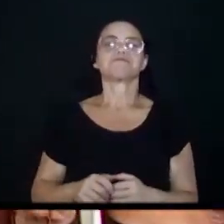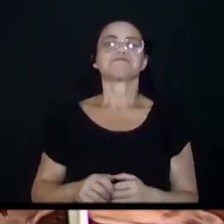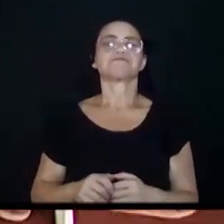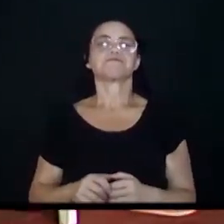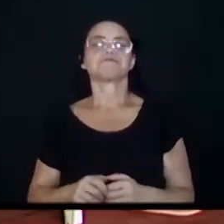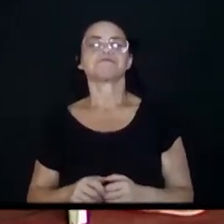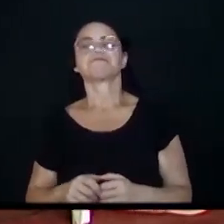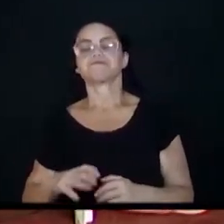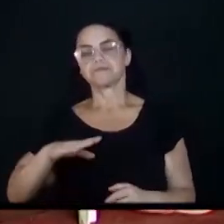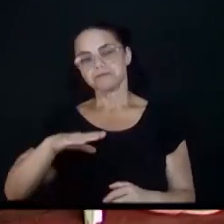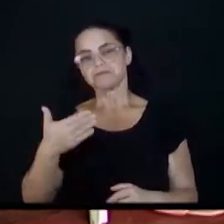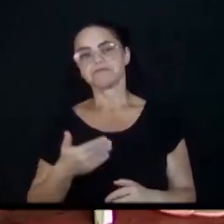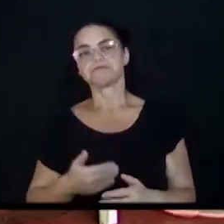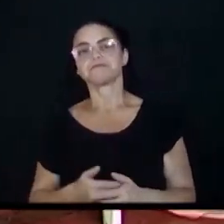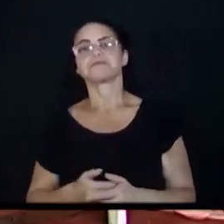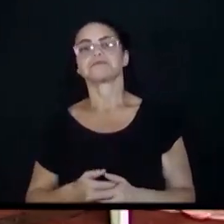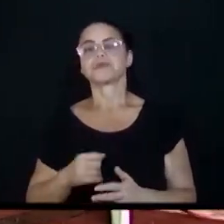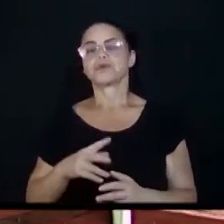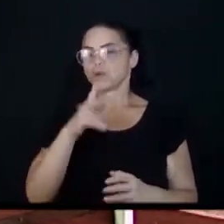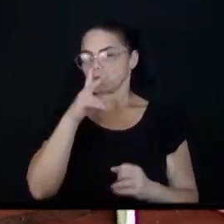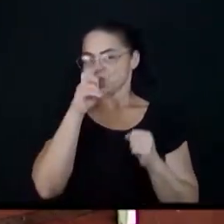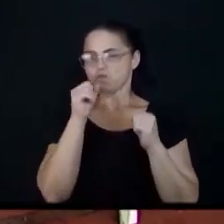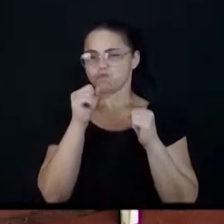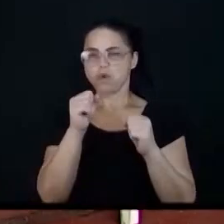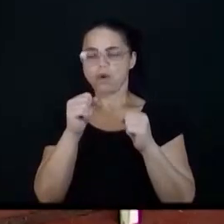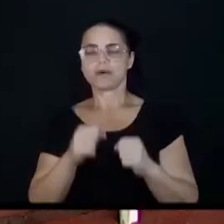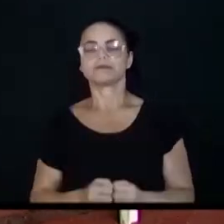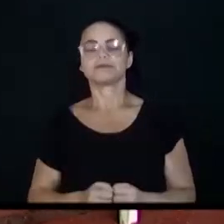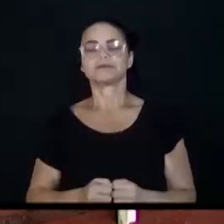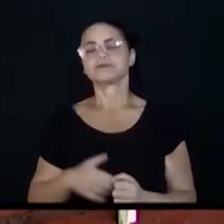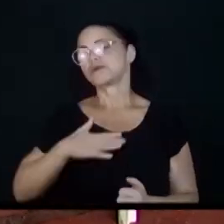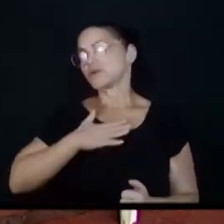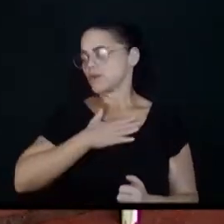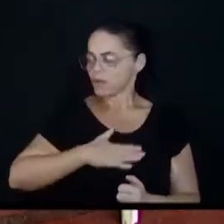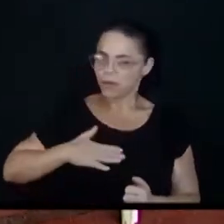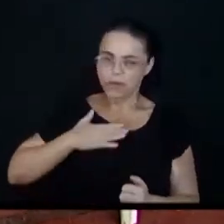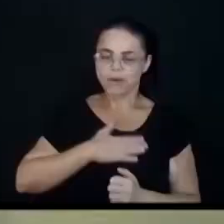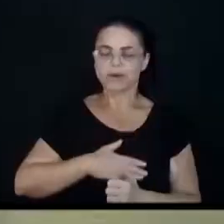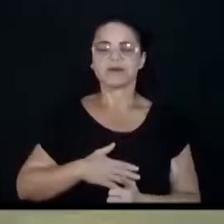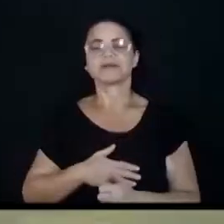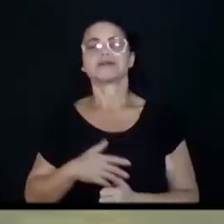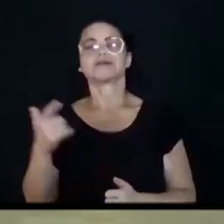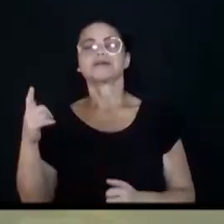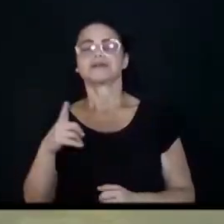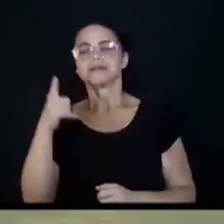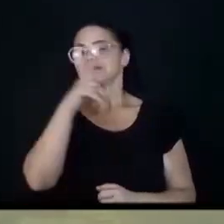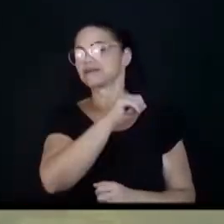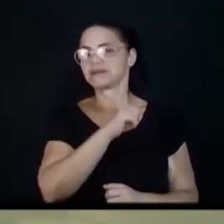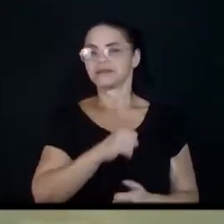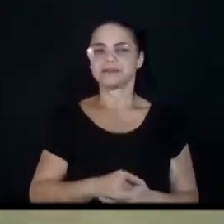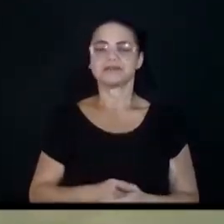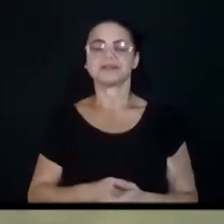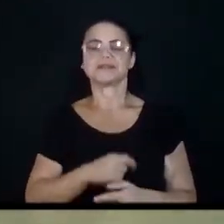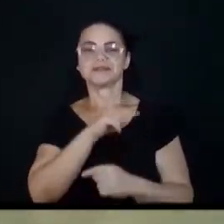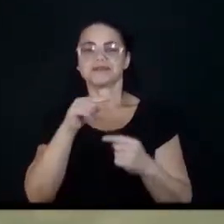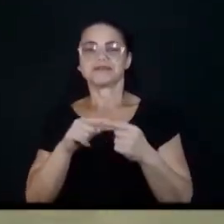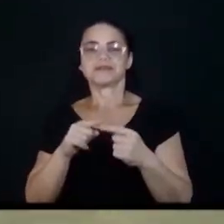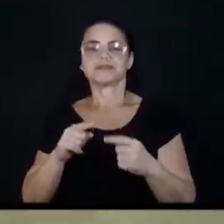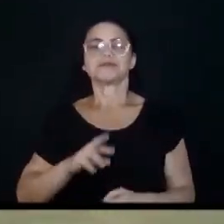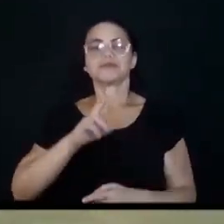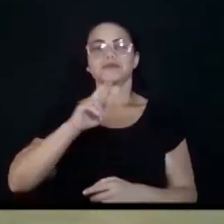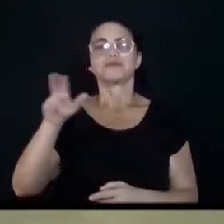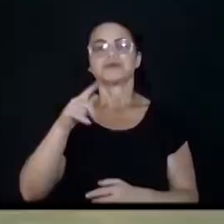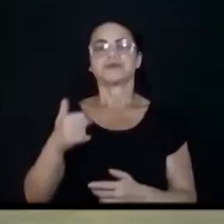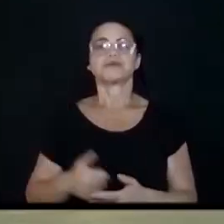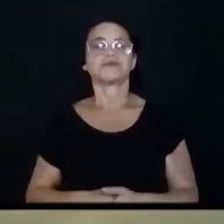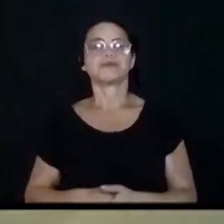né, de ser quem são, de conquistar outros objetivos, conquistar coisas fora, de